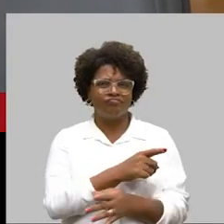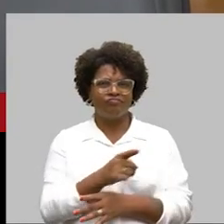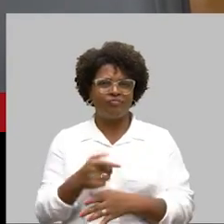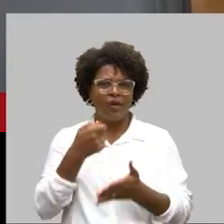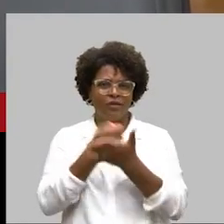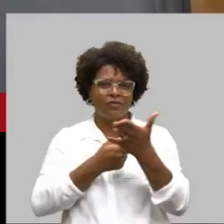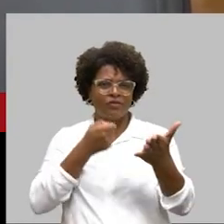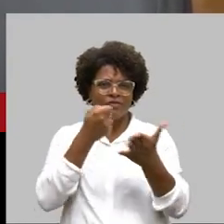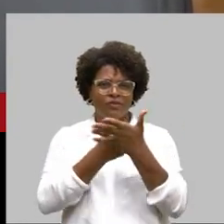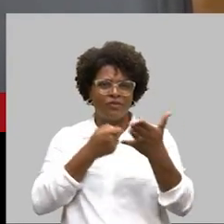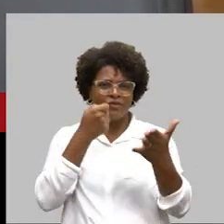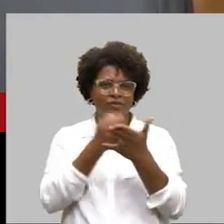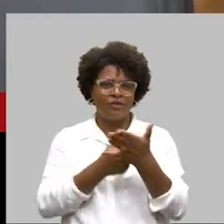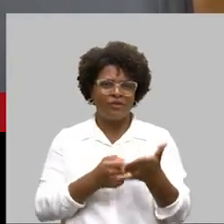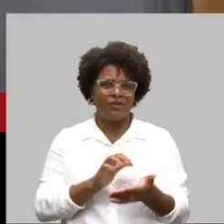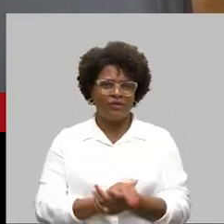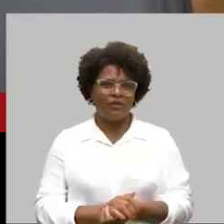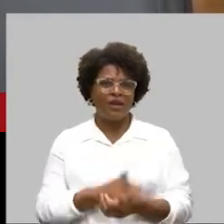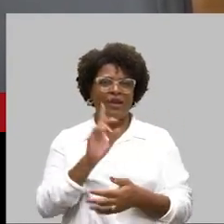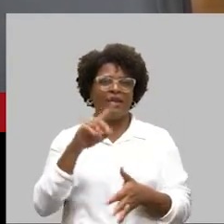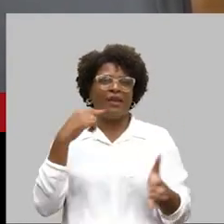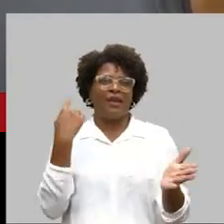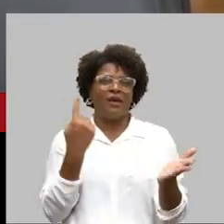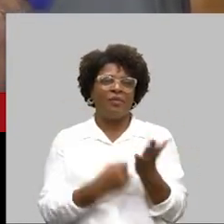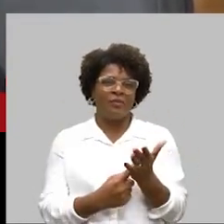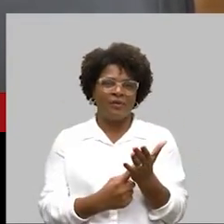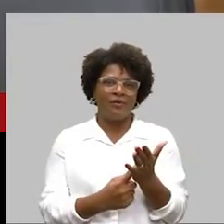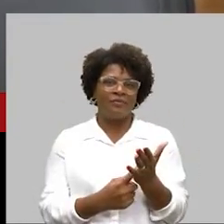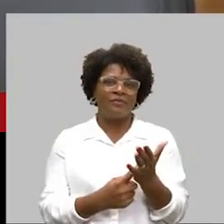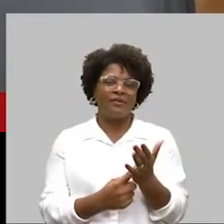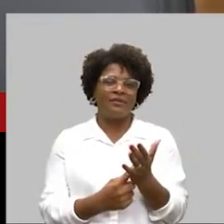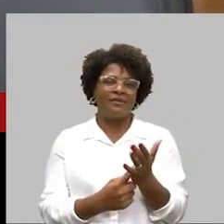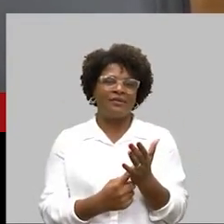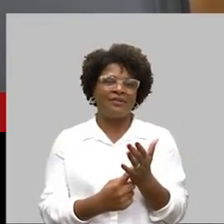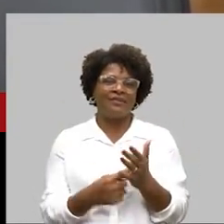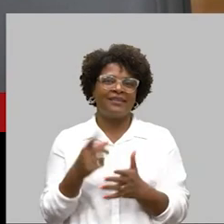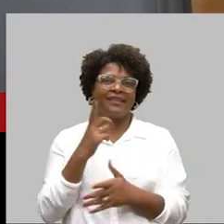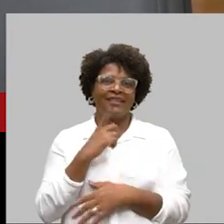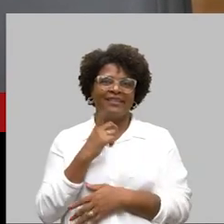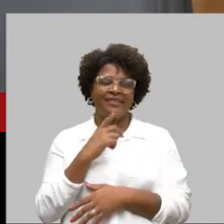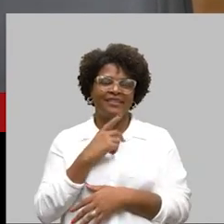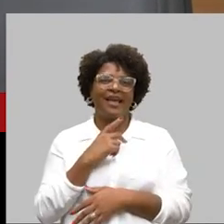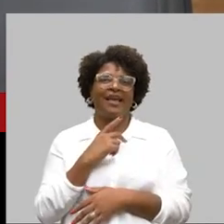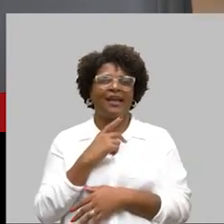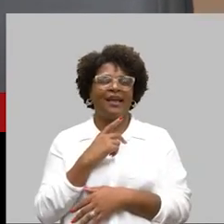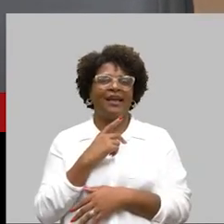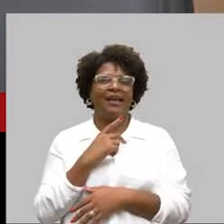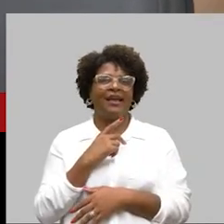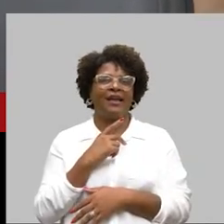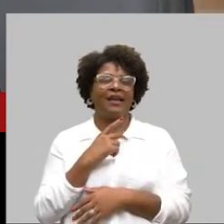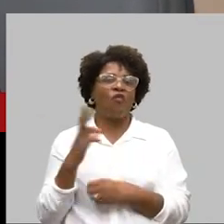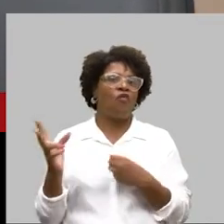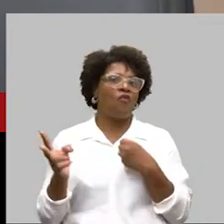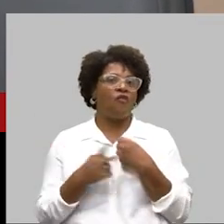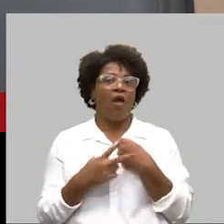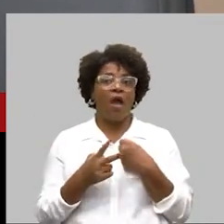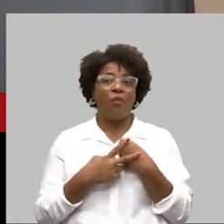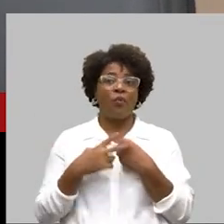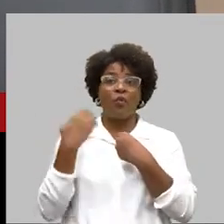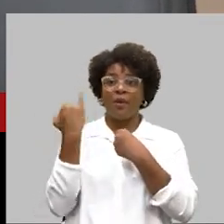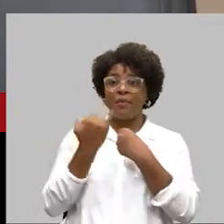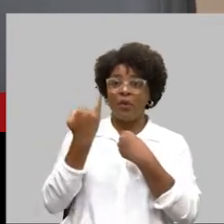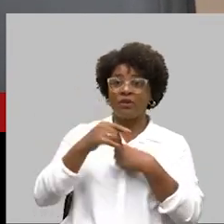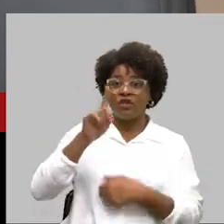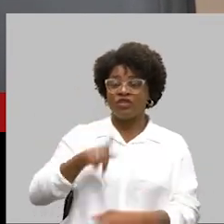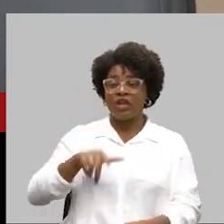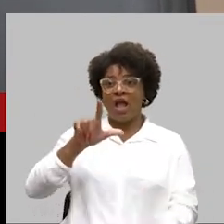né porque a nos o nosso compromisso ele tem eh um verbo muito importante Lutar em nome da